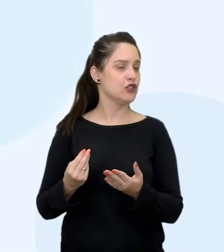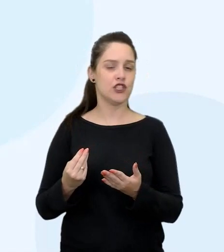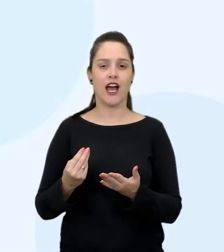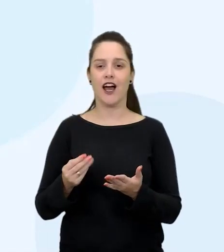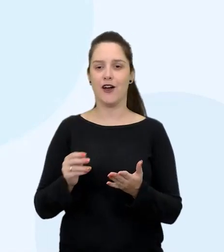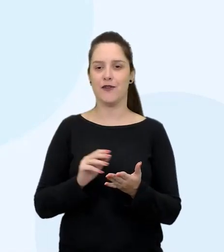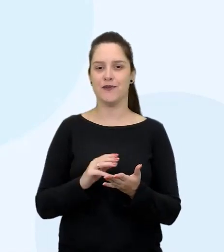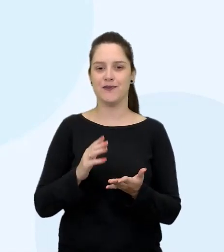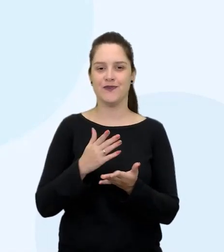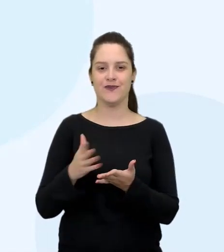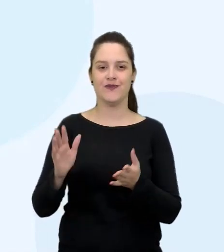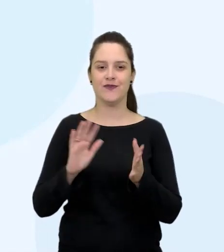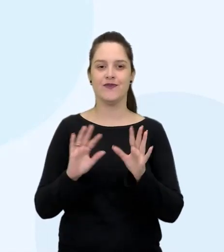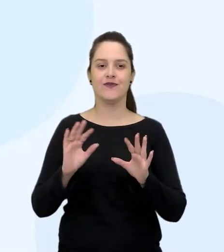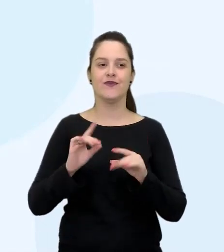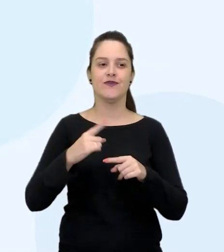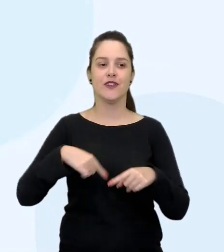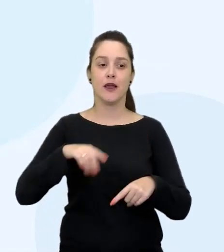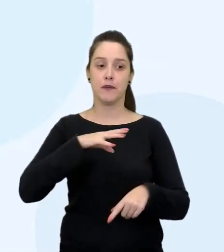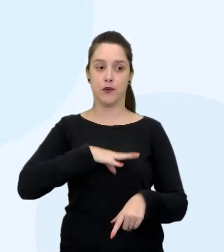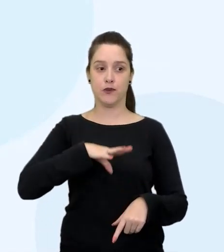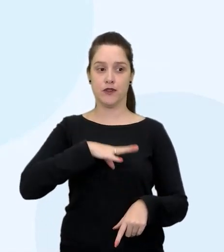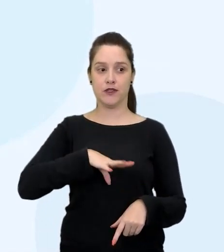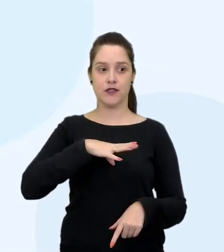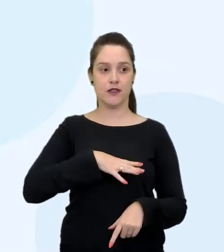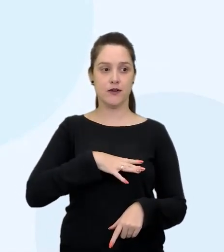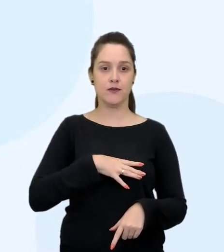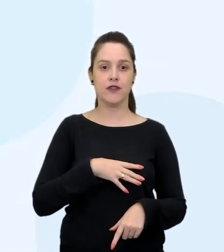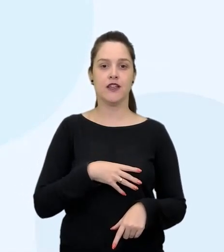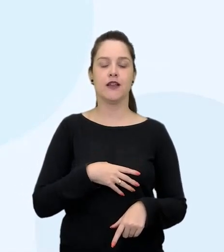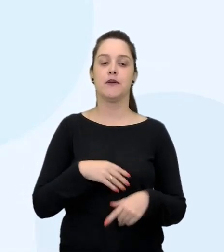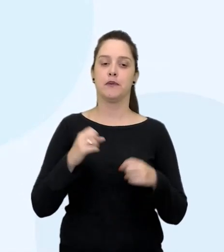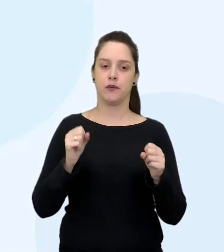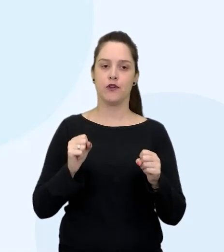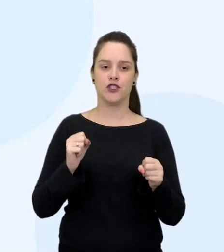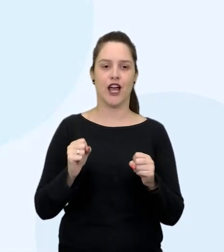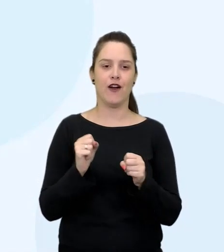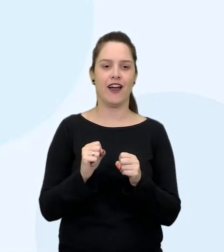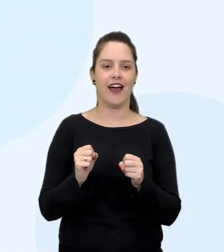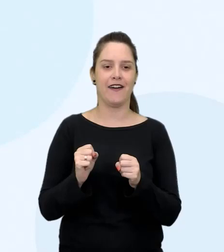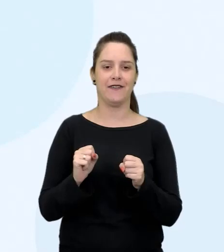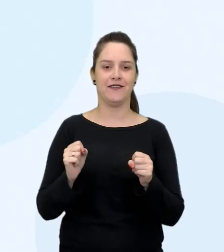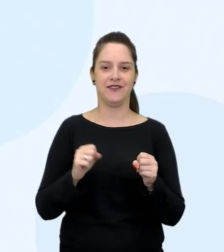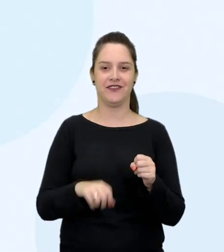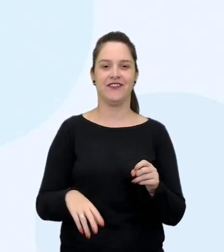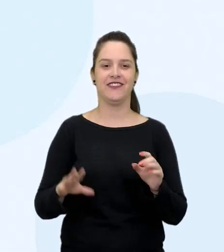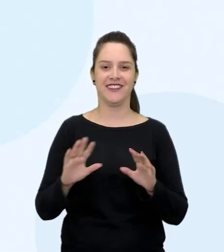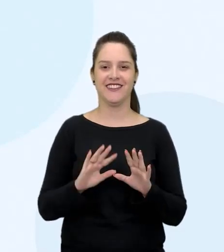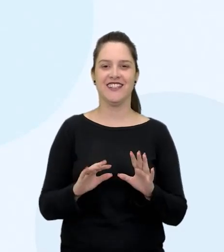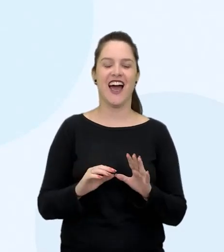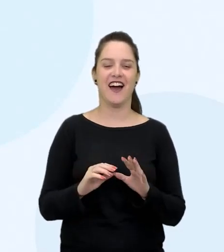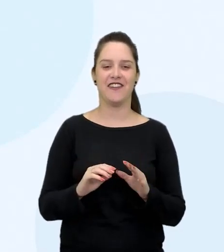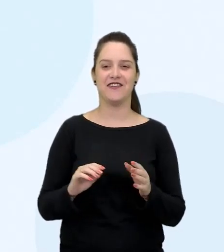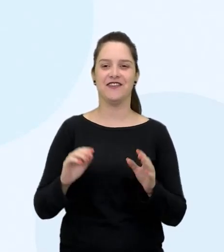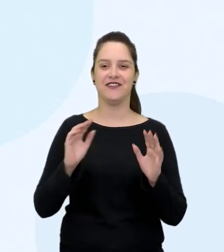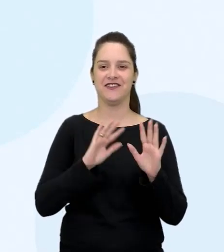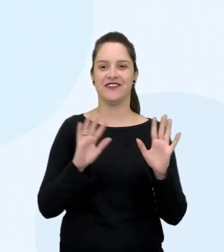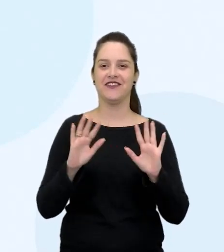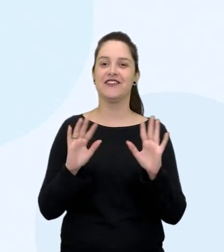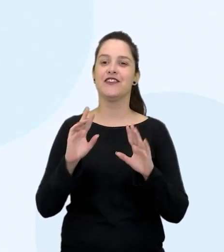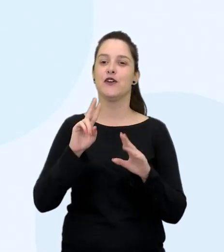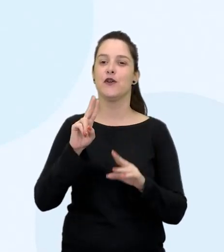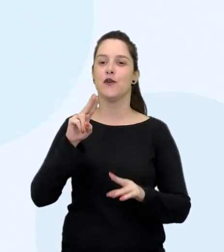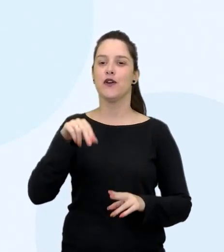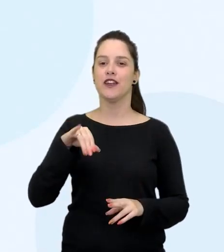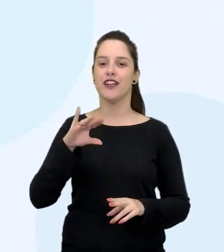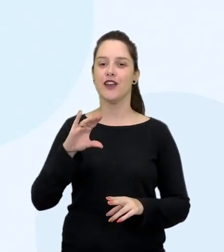inglês, a explicação em português, que vocês podem colocar também, né? Tem outra aqui que é a caça ao unicórnio, né, do